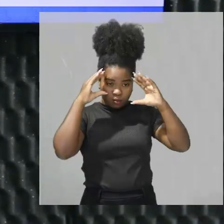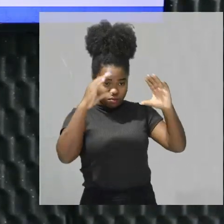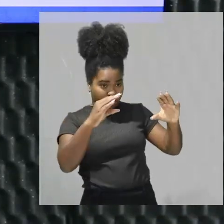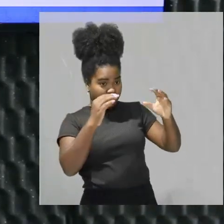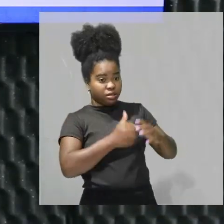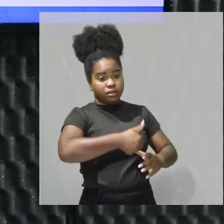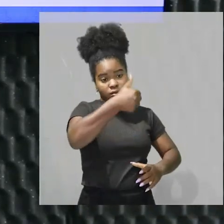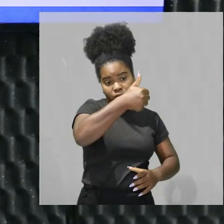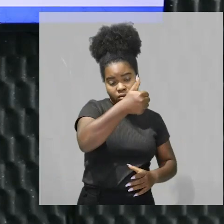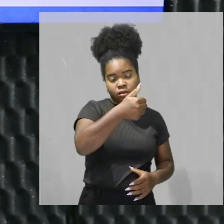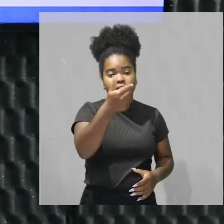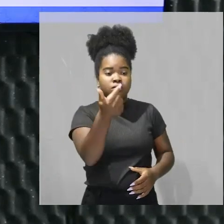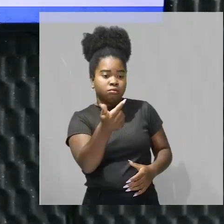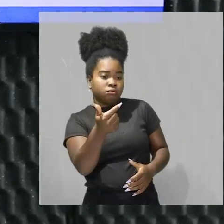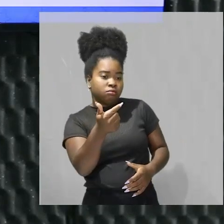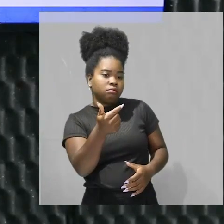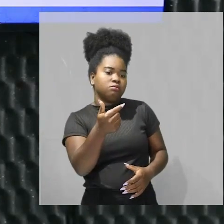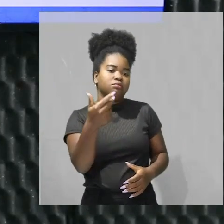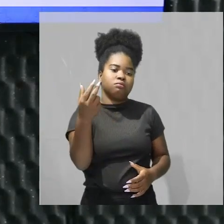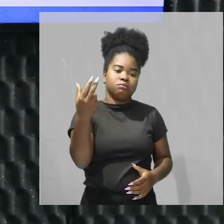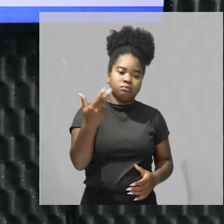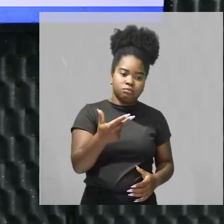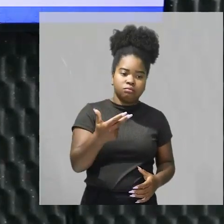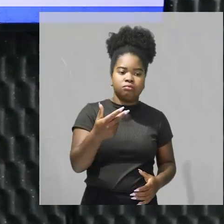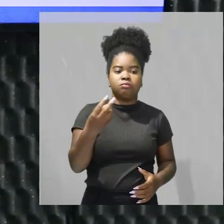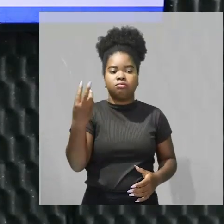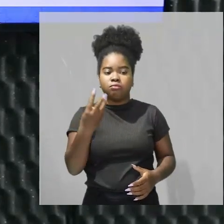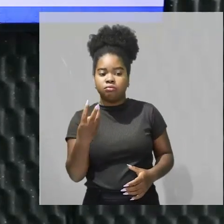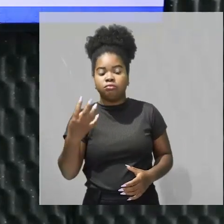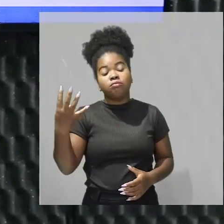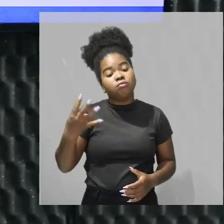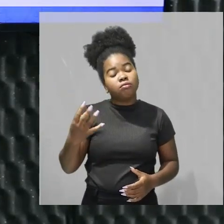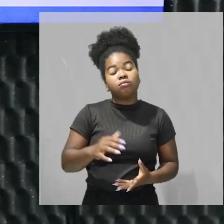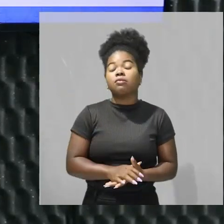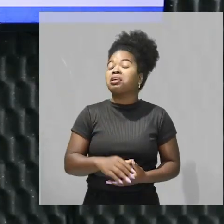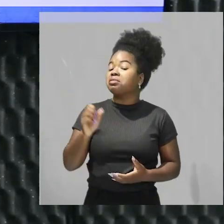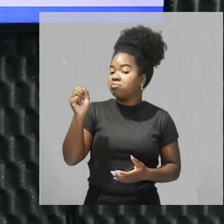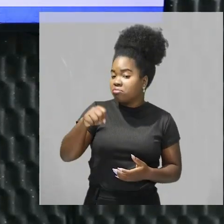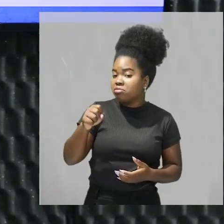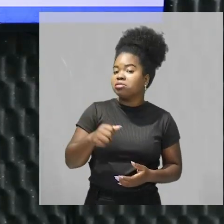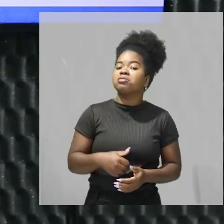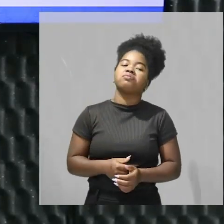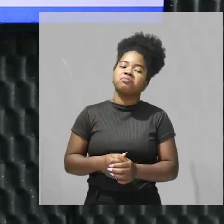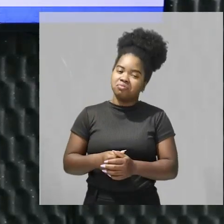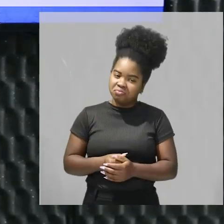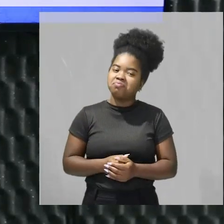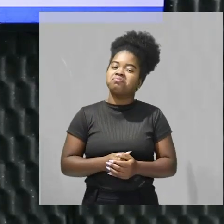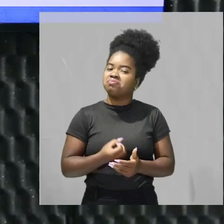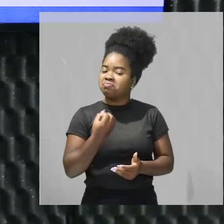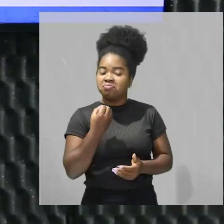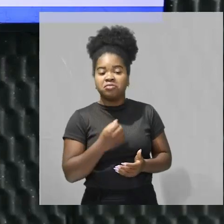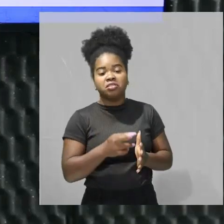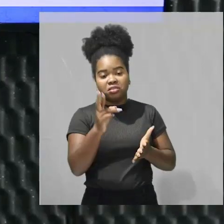garantia, as inferências e a conclusão. E aí sim, vocês estão caminhando para uma redação com uma excelente